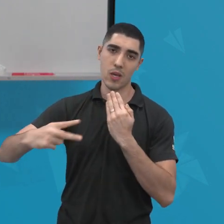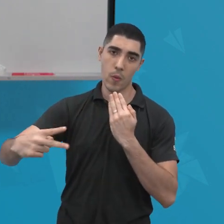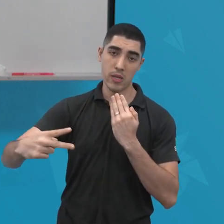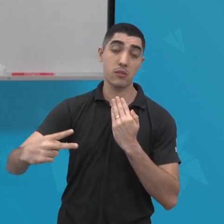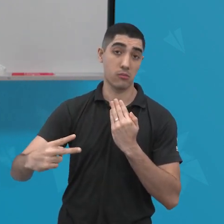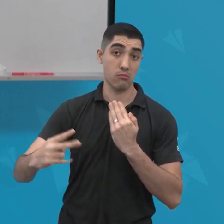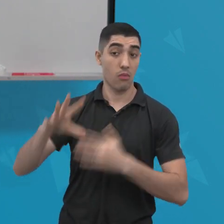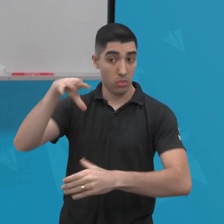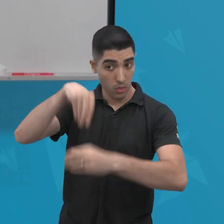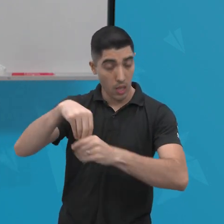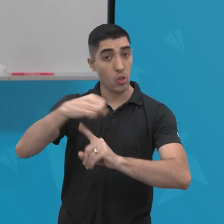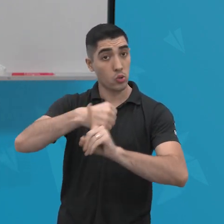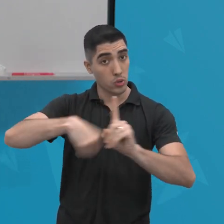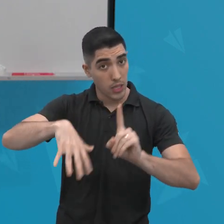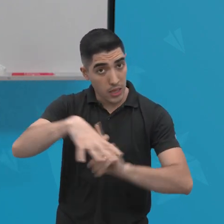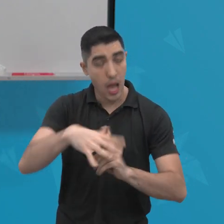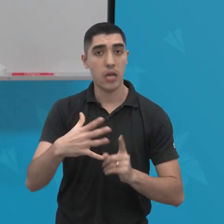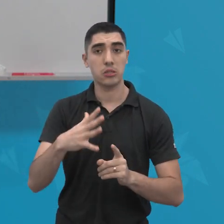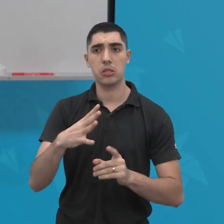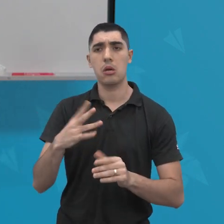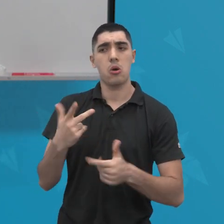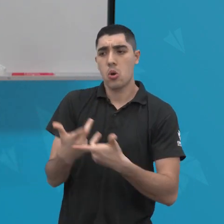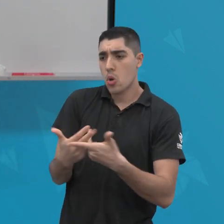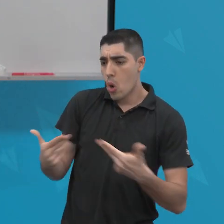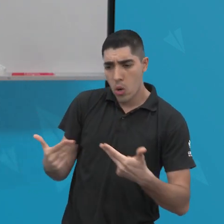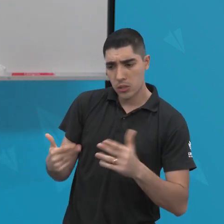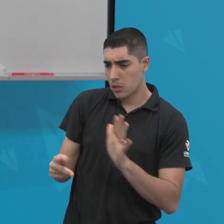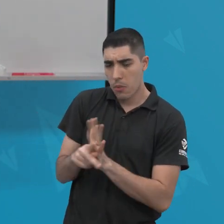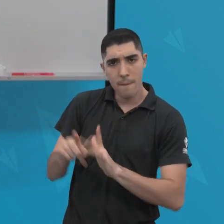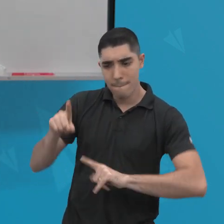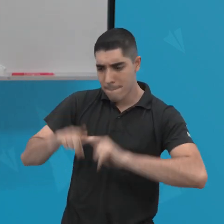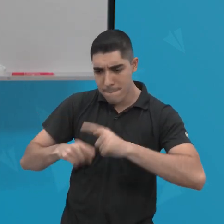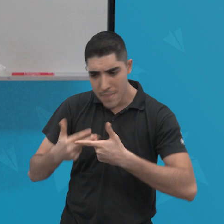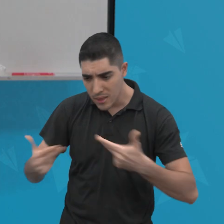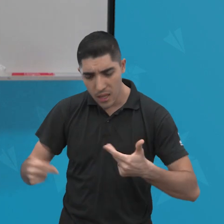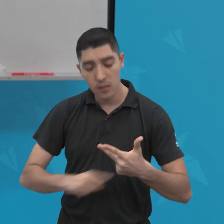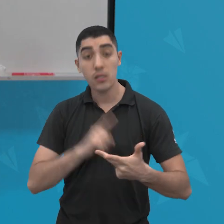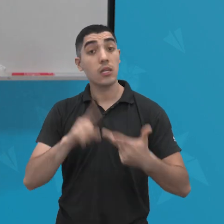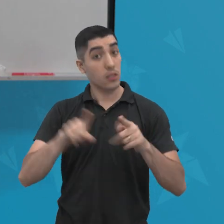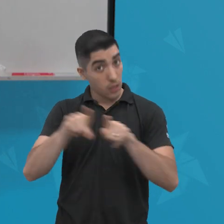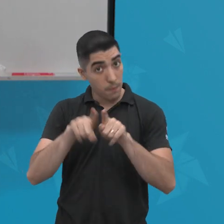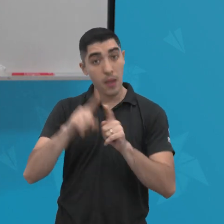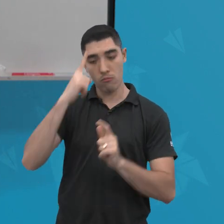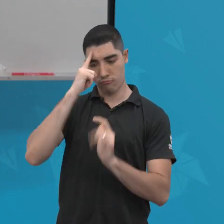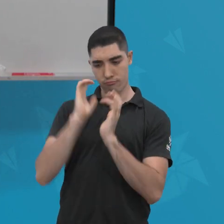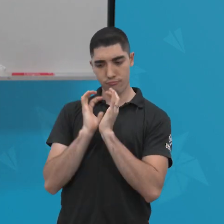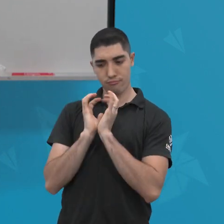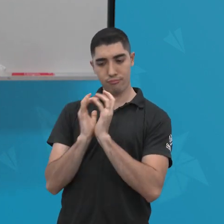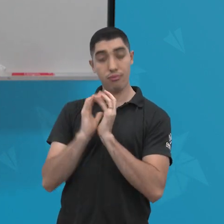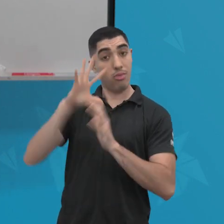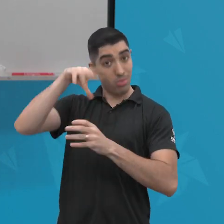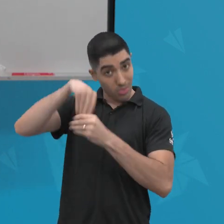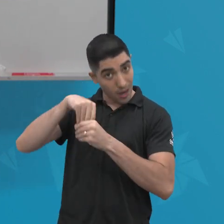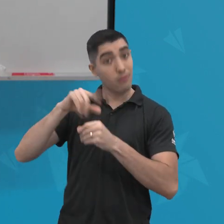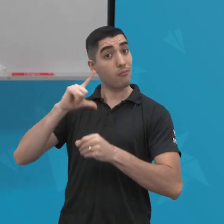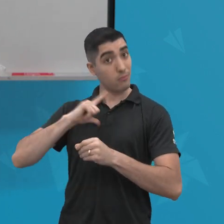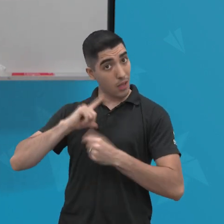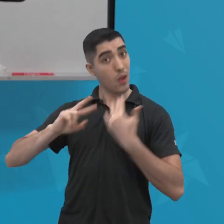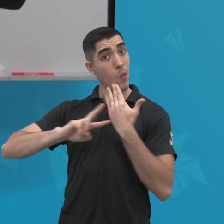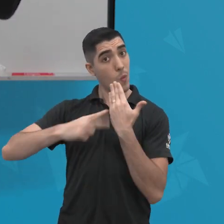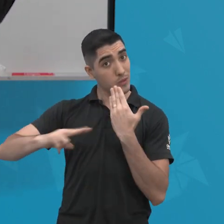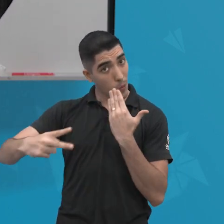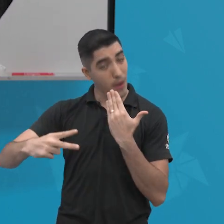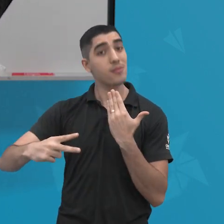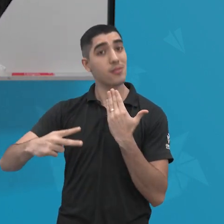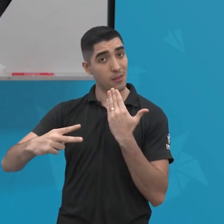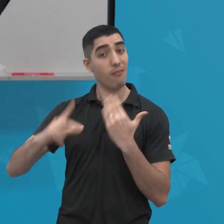a vida social, para a vida material e para a vida interna, para a vida psíquica de cada um de nós,